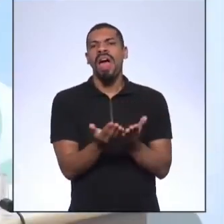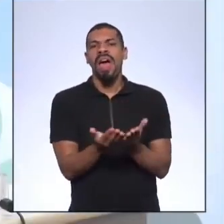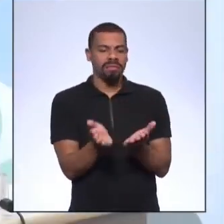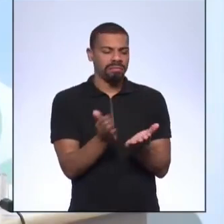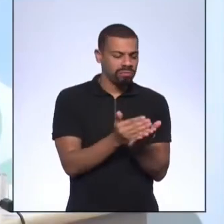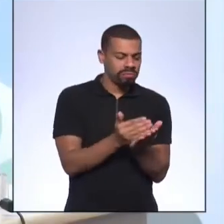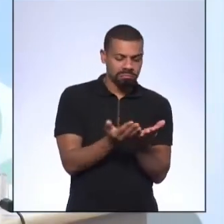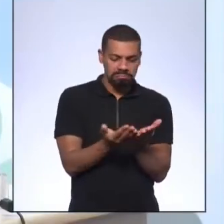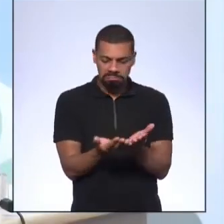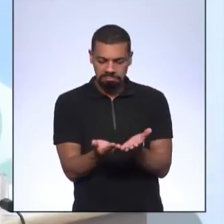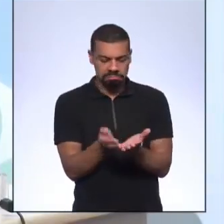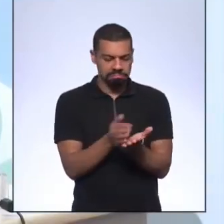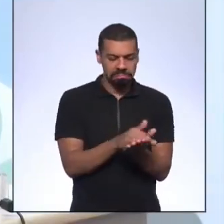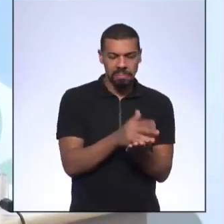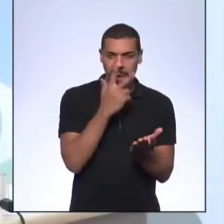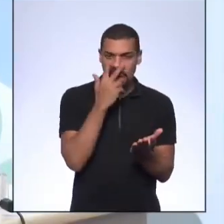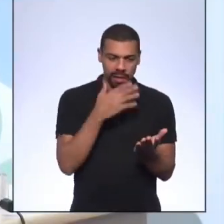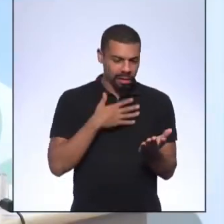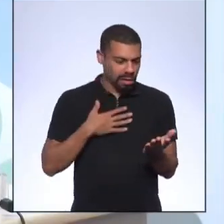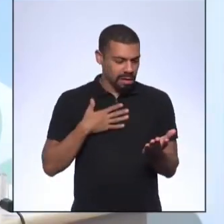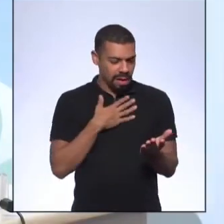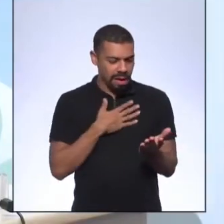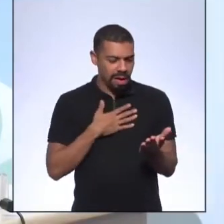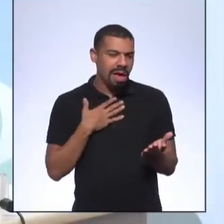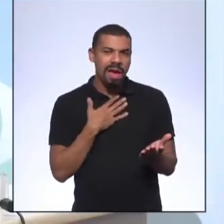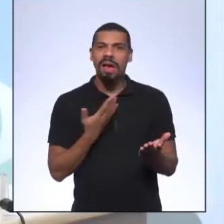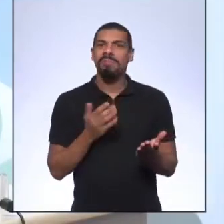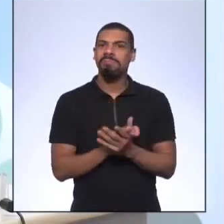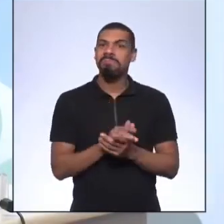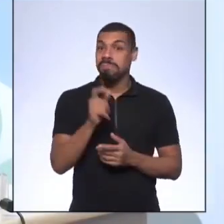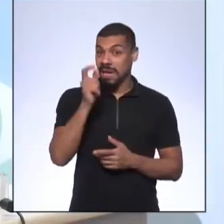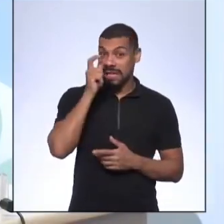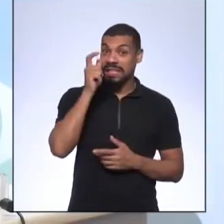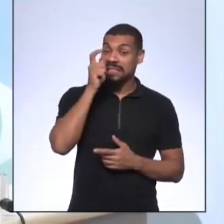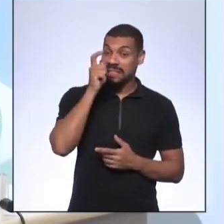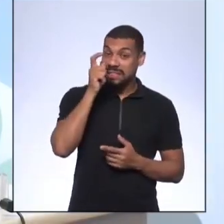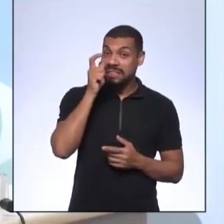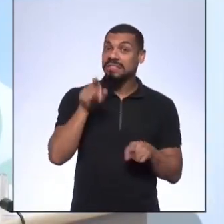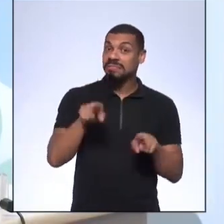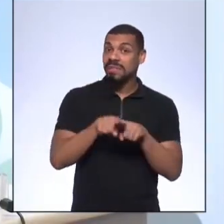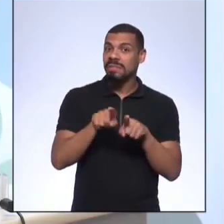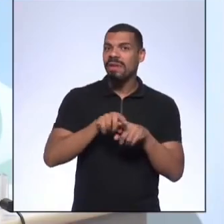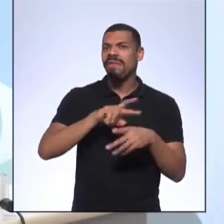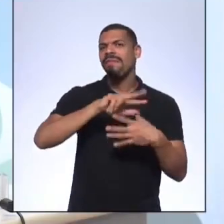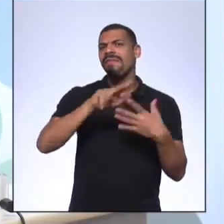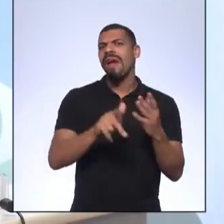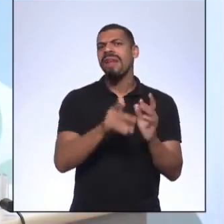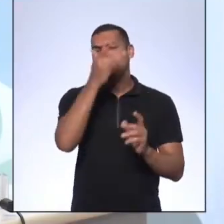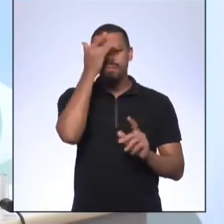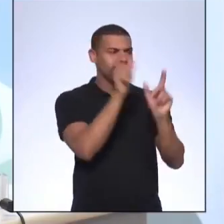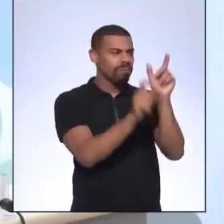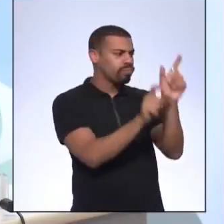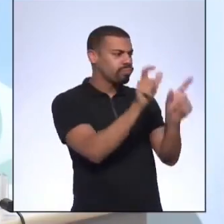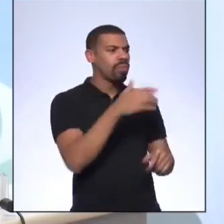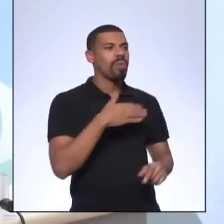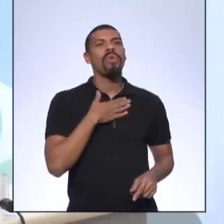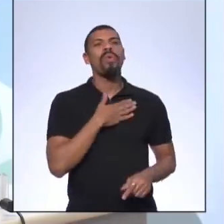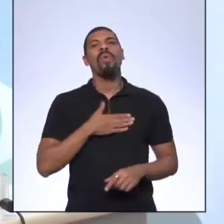E pareciam livros de aventuras, né? Coisas muito interessantes. Isso fez com que muitas pessoas se interessassem,